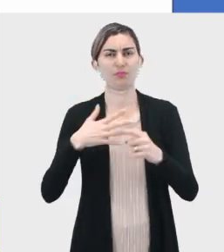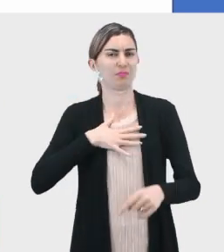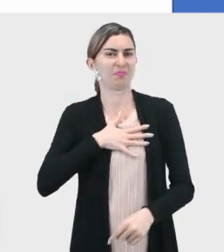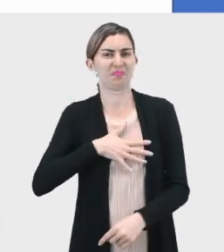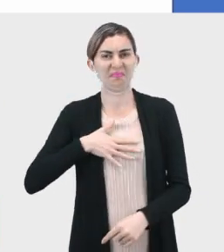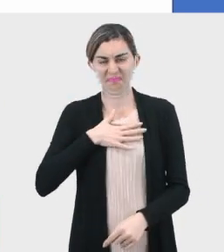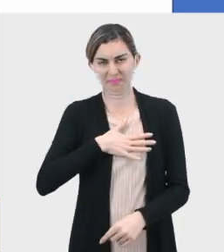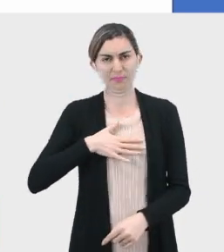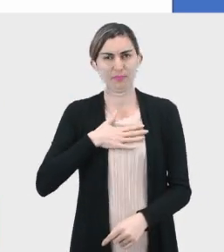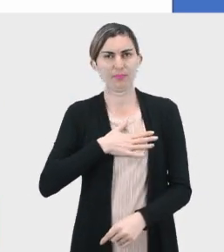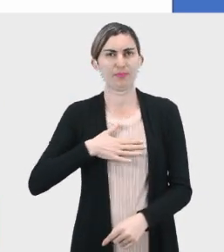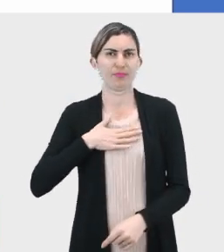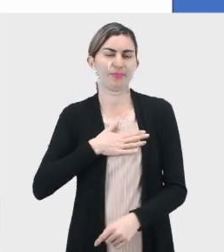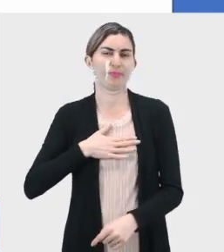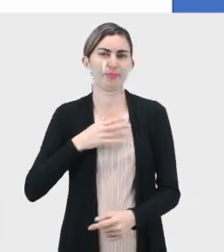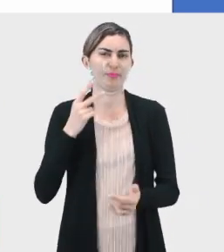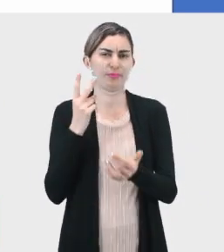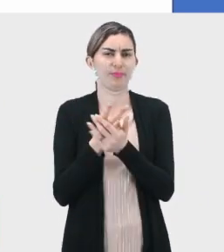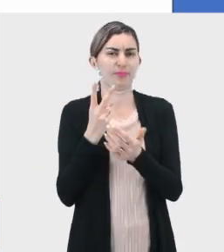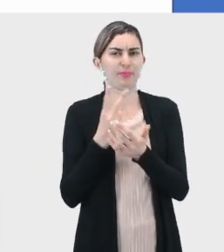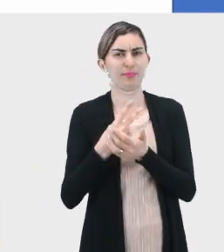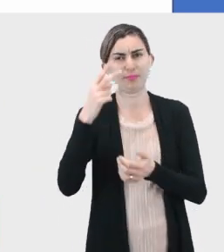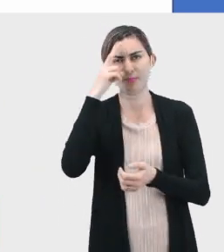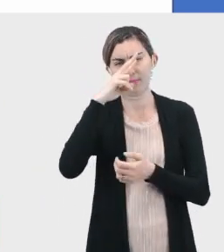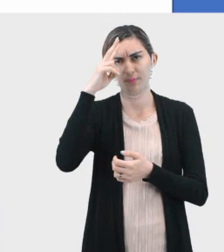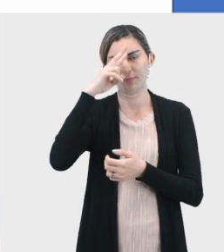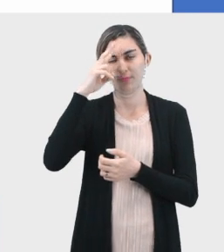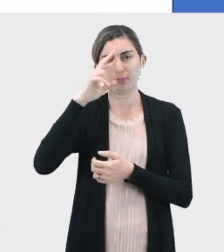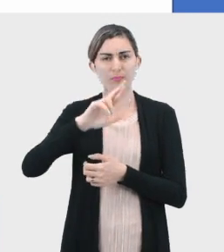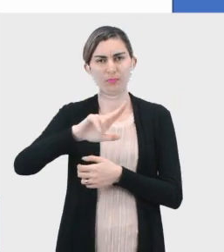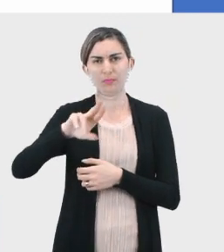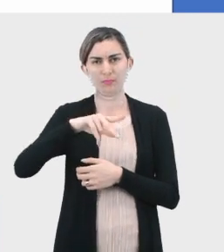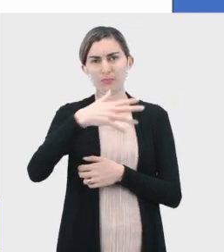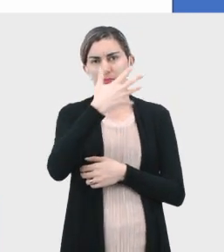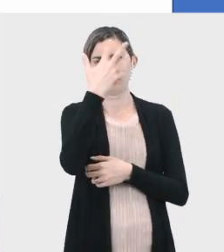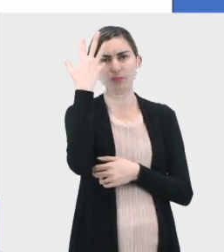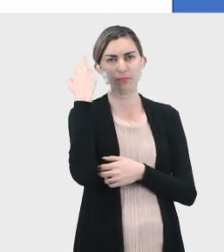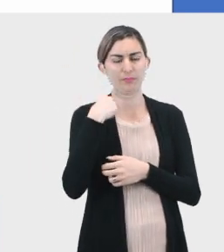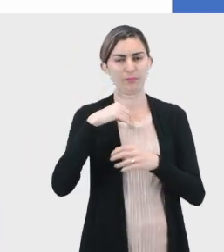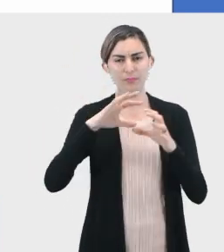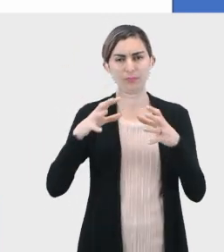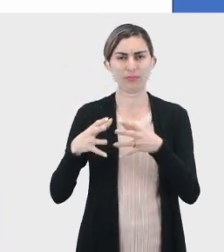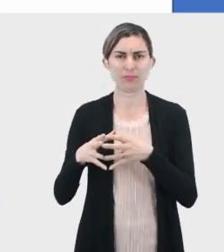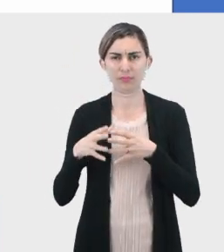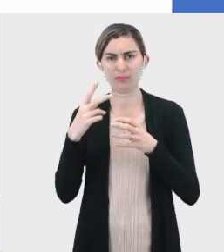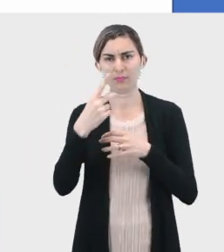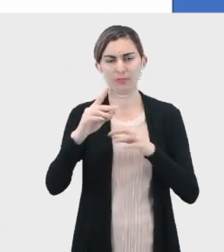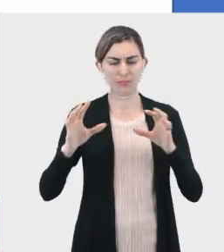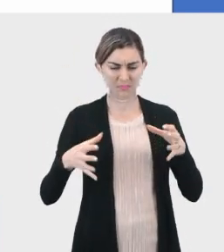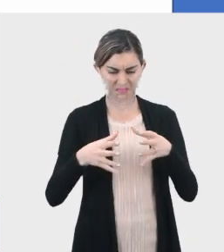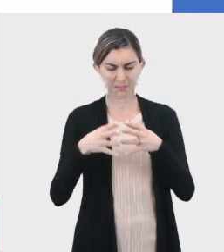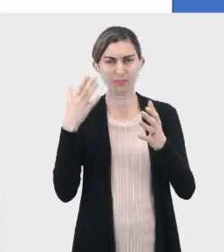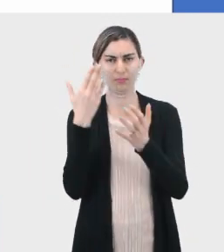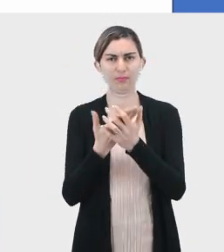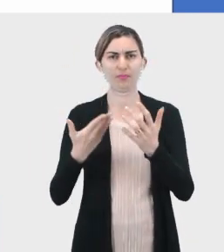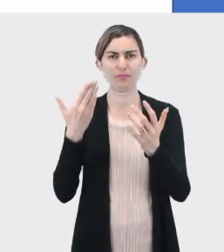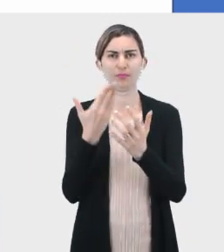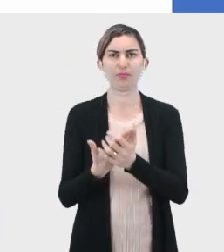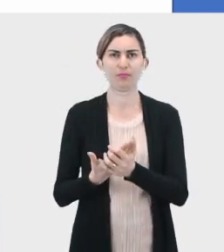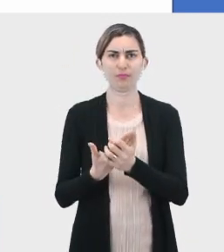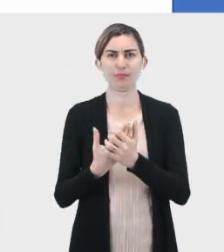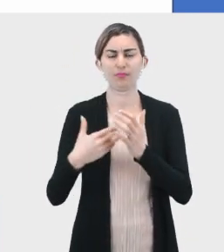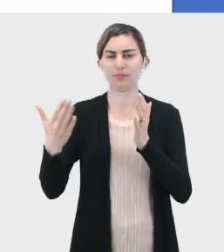de satisfação. Sempre lembrando, não esqueça de montar o seu time